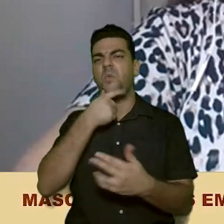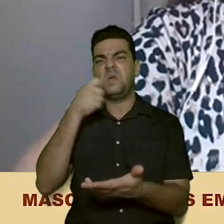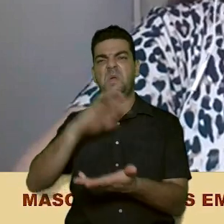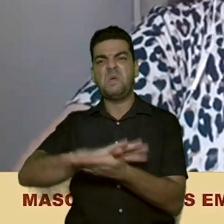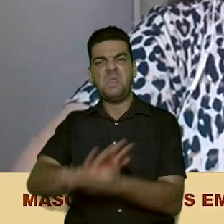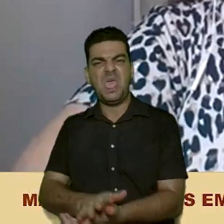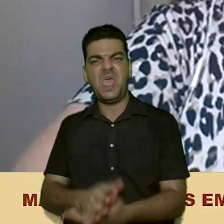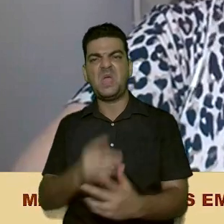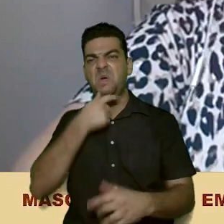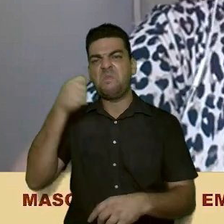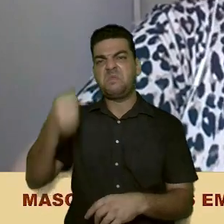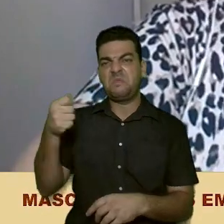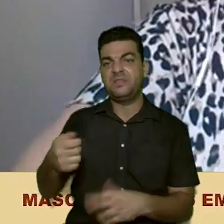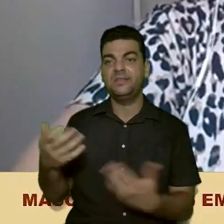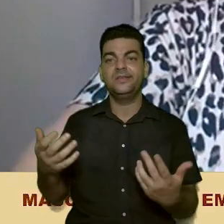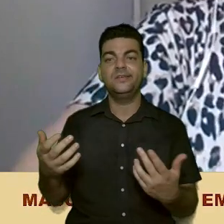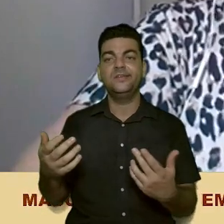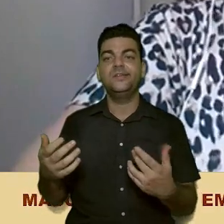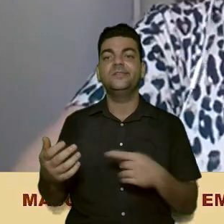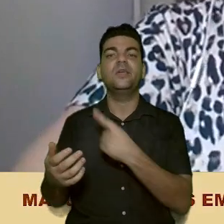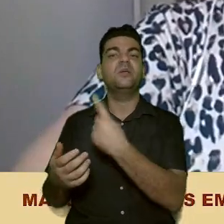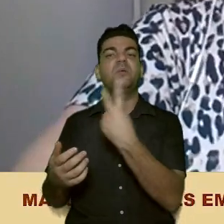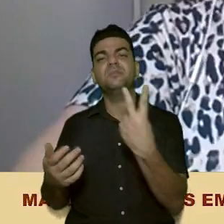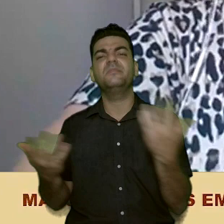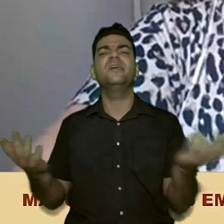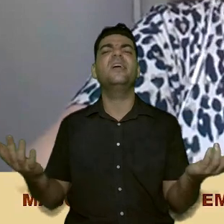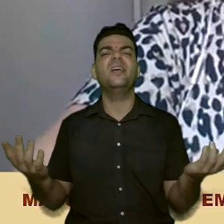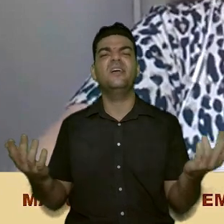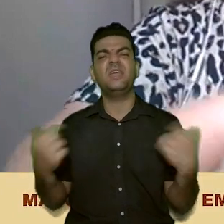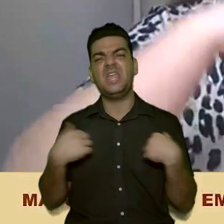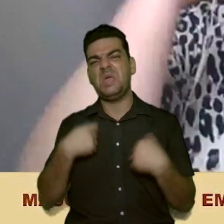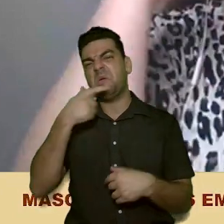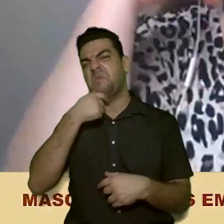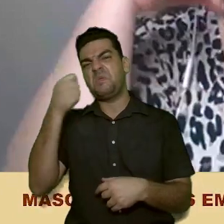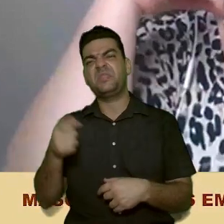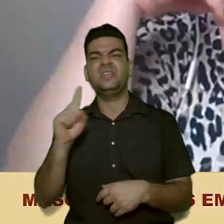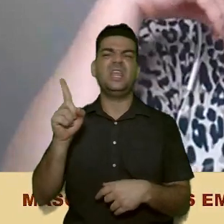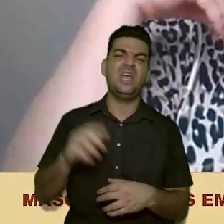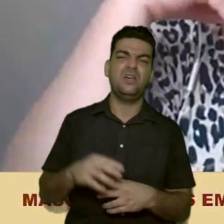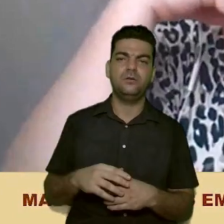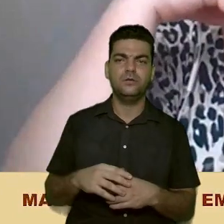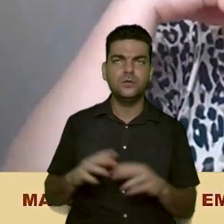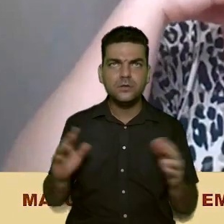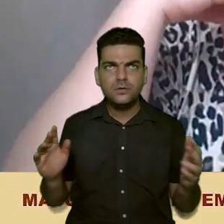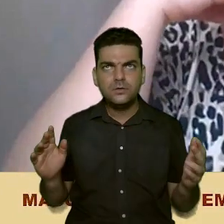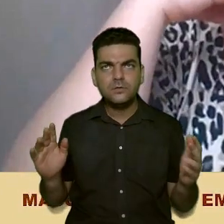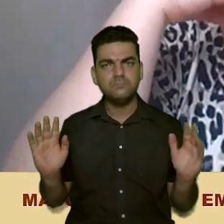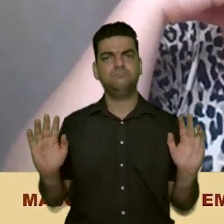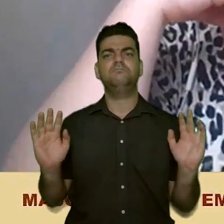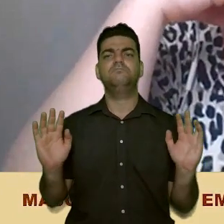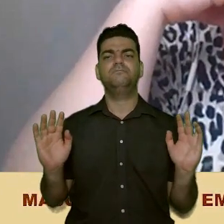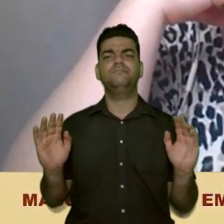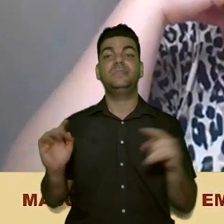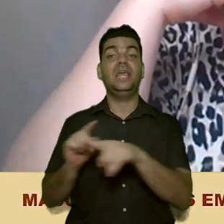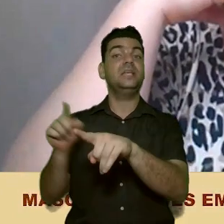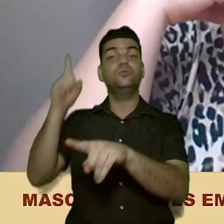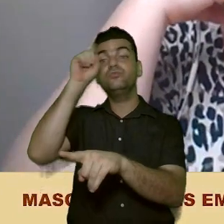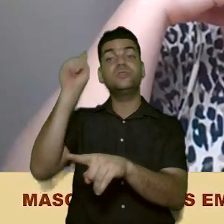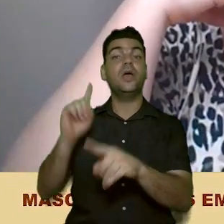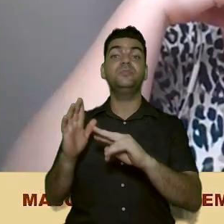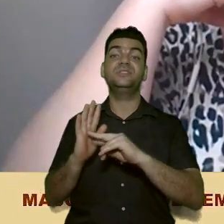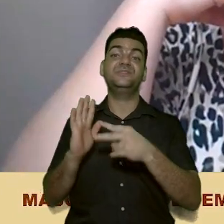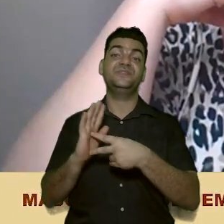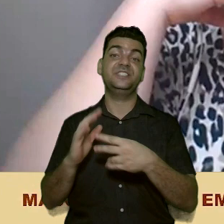sociedade machista, sempre tem um ou dois que fala, pô, mas eu não sou machista, cara, eu não sou... Então, assim, não há consciência,